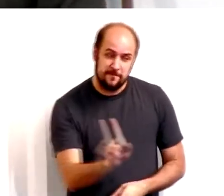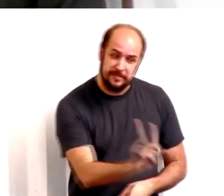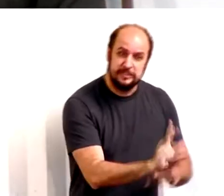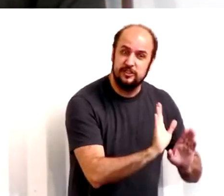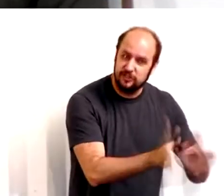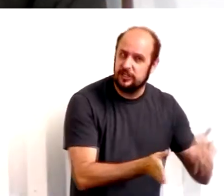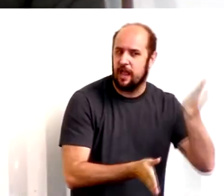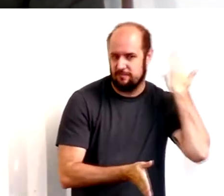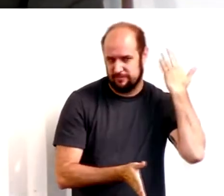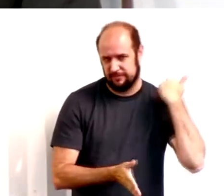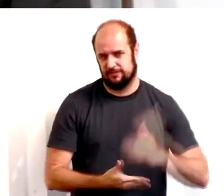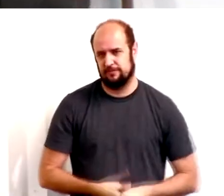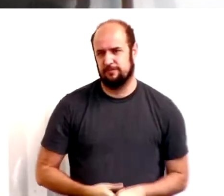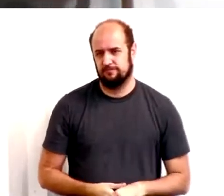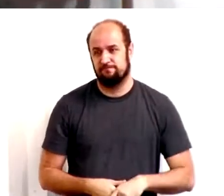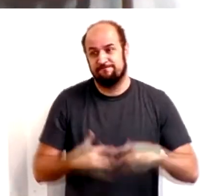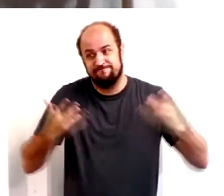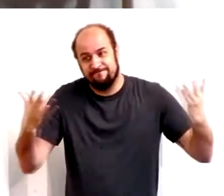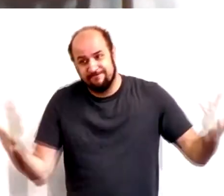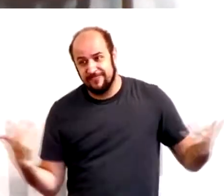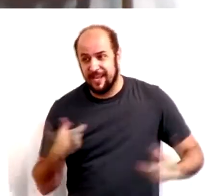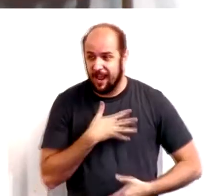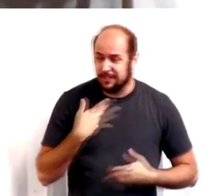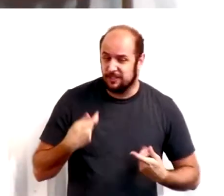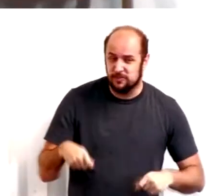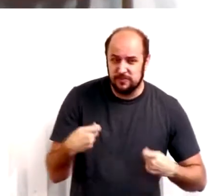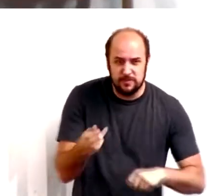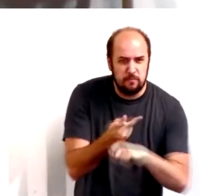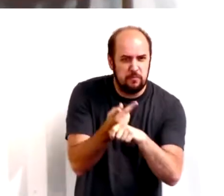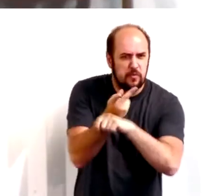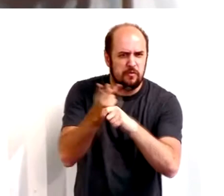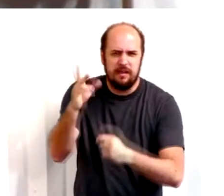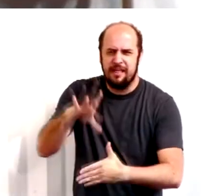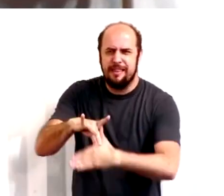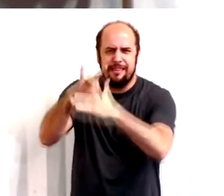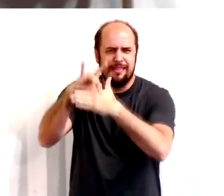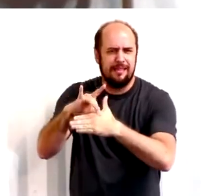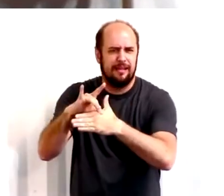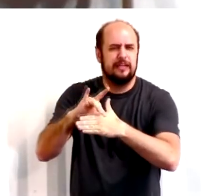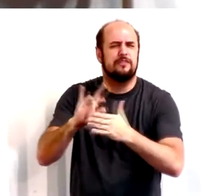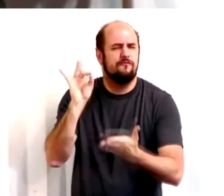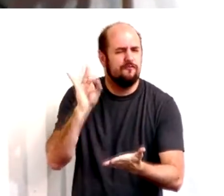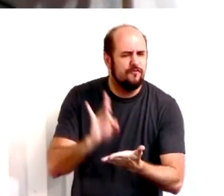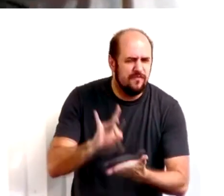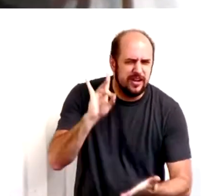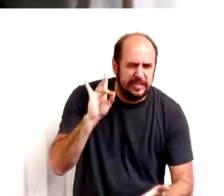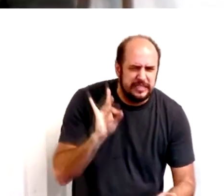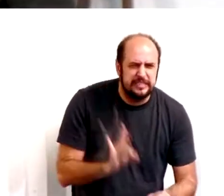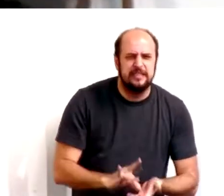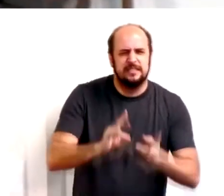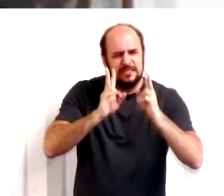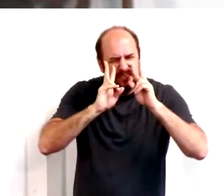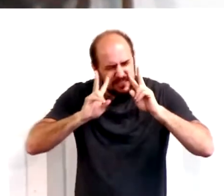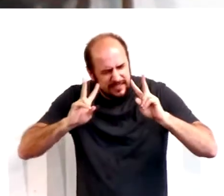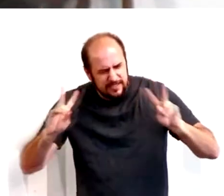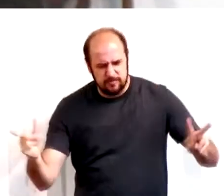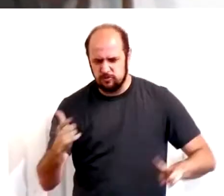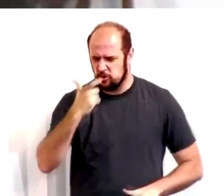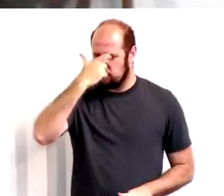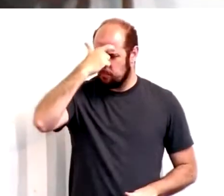igreja. Queridos, nós precisamos buscar líderes que possam de fato testemunhar de um